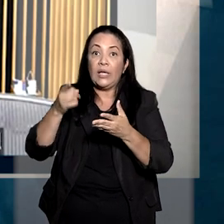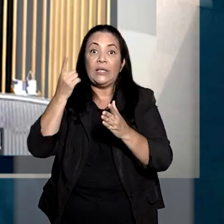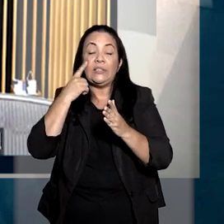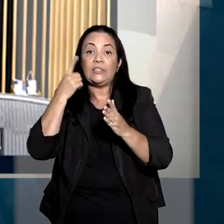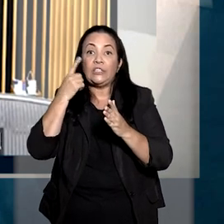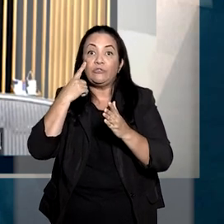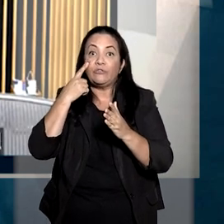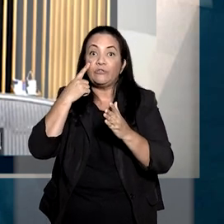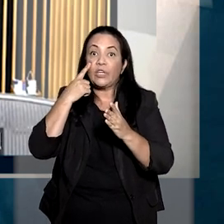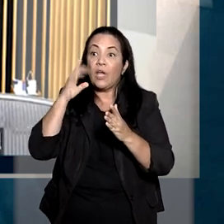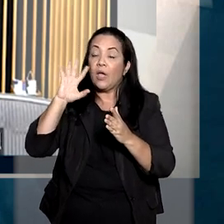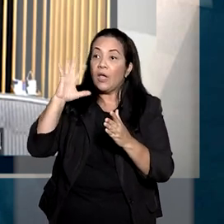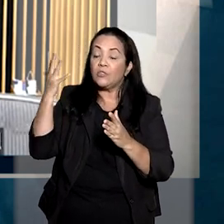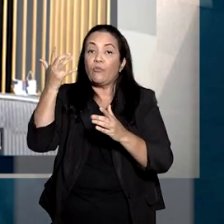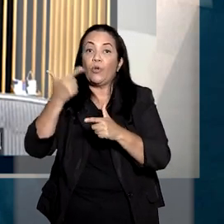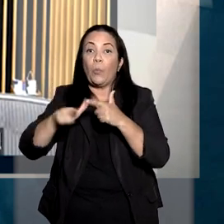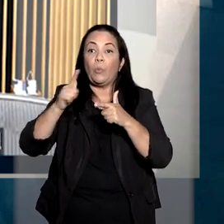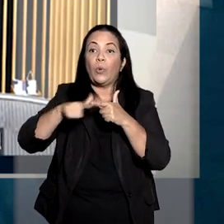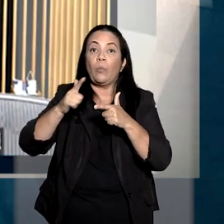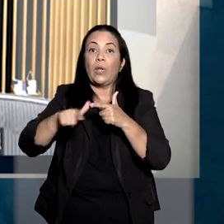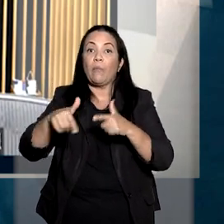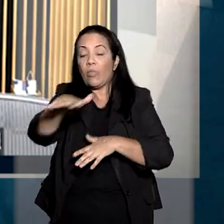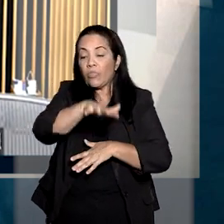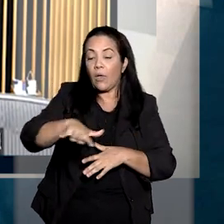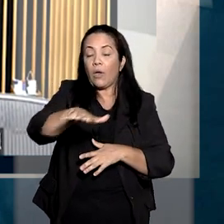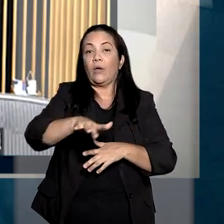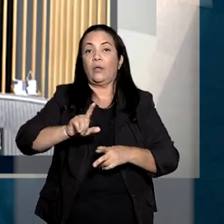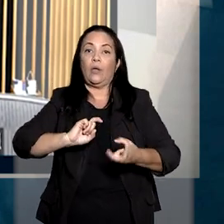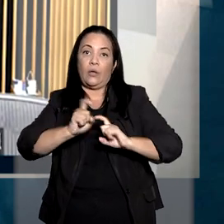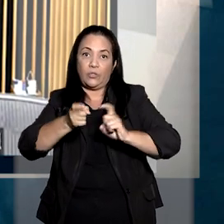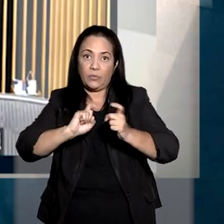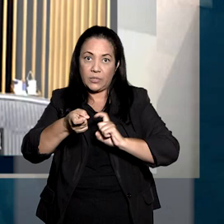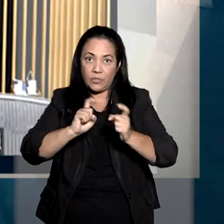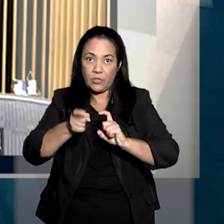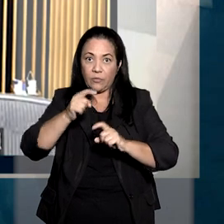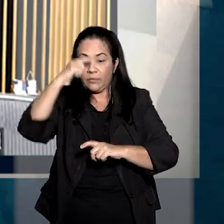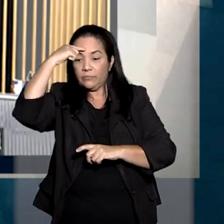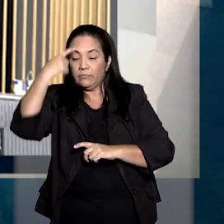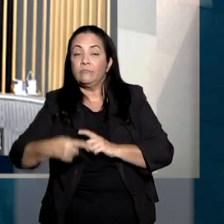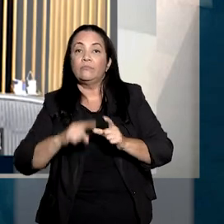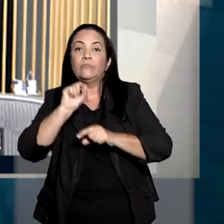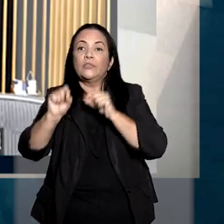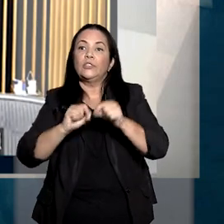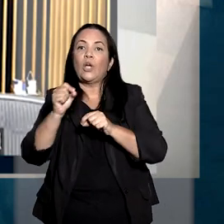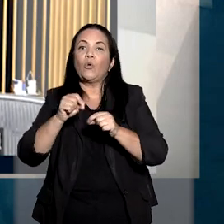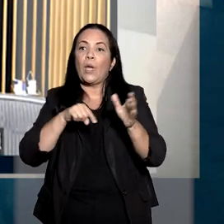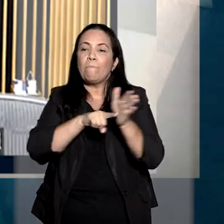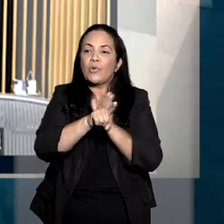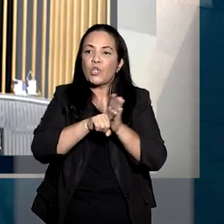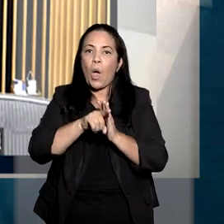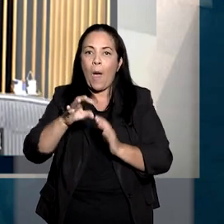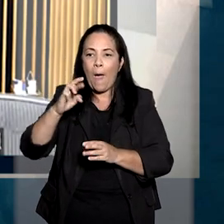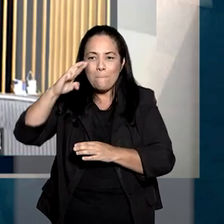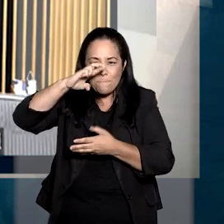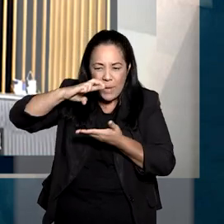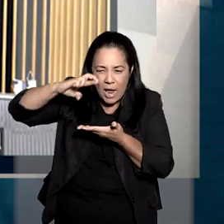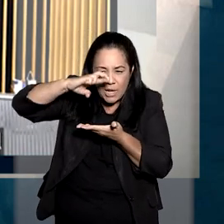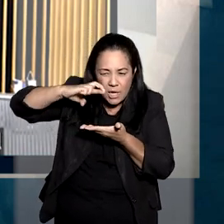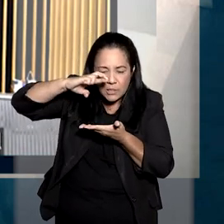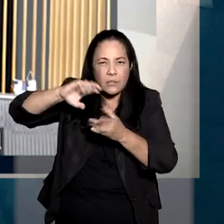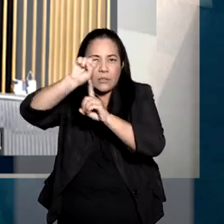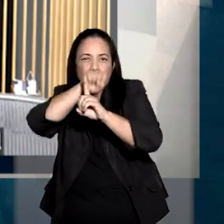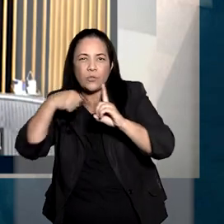se foram esgotadas motivos de resolver o problema administrativamente e determinar a realização de perícia social